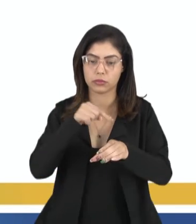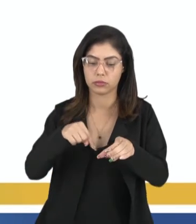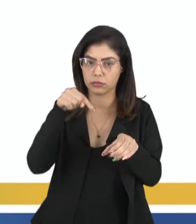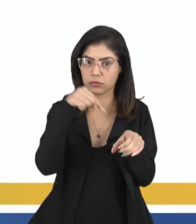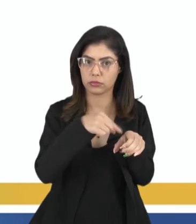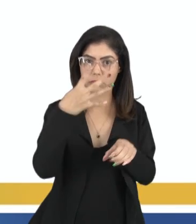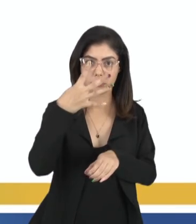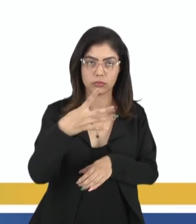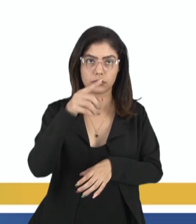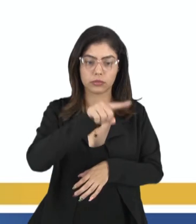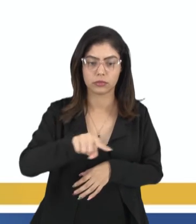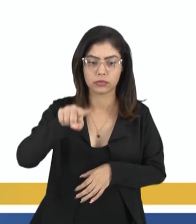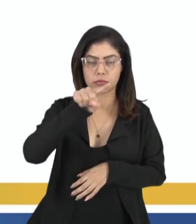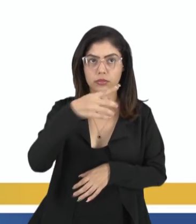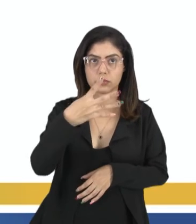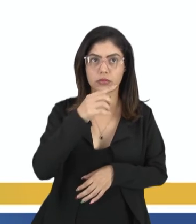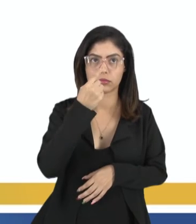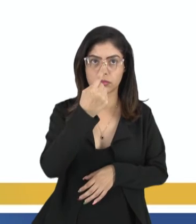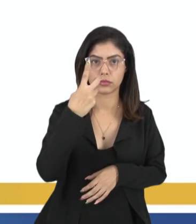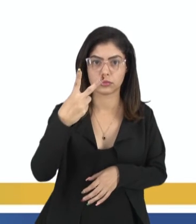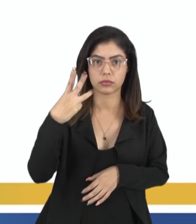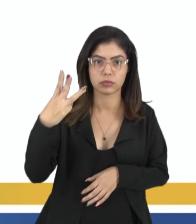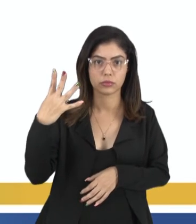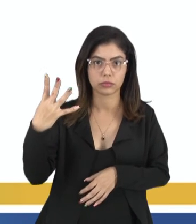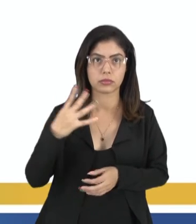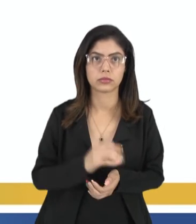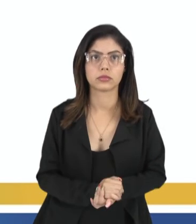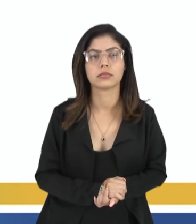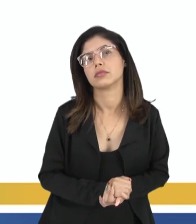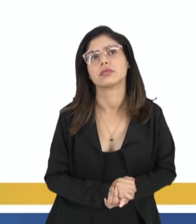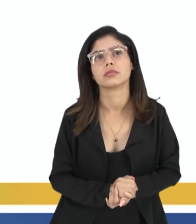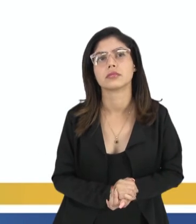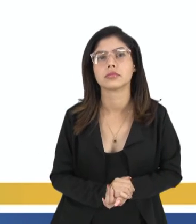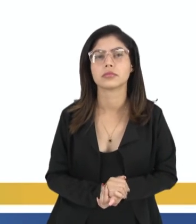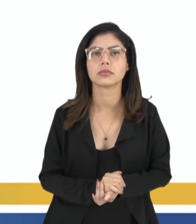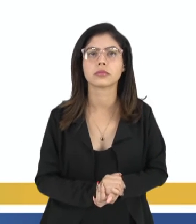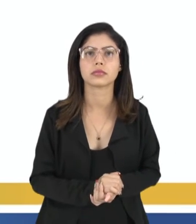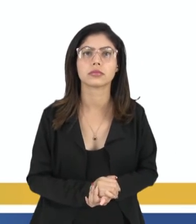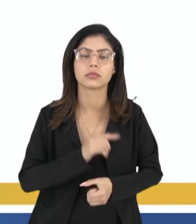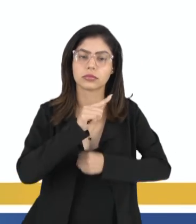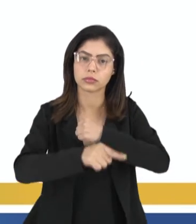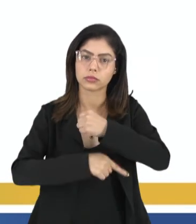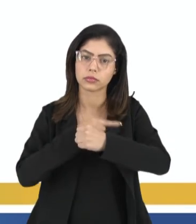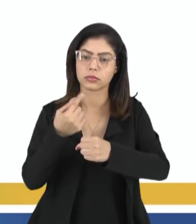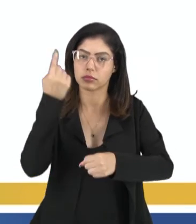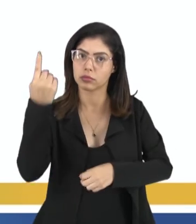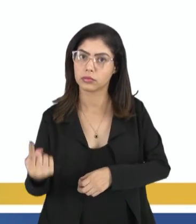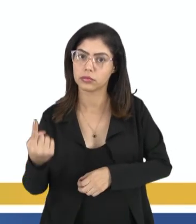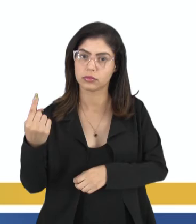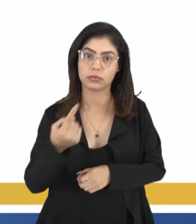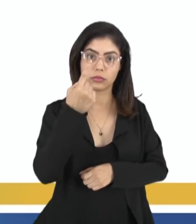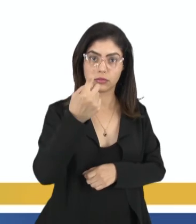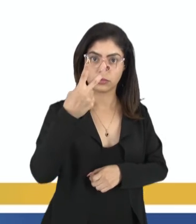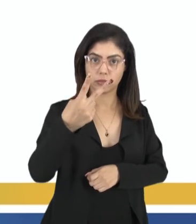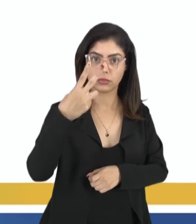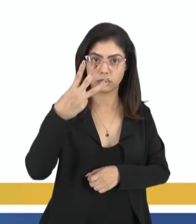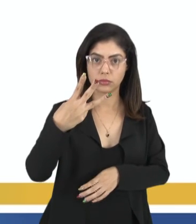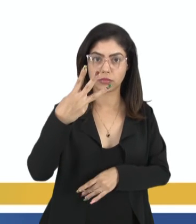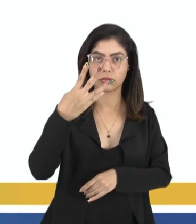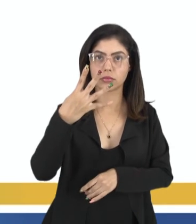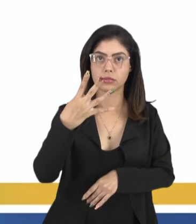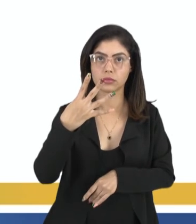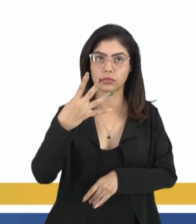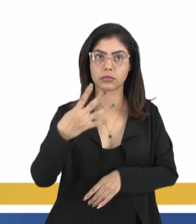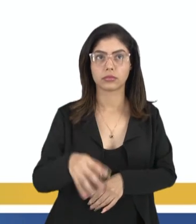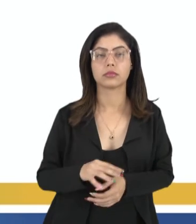4 prótons. 1, 2, 3, 4. Nesse átomo aqui, nós temos 1, 2,